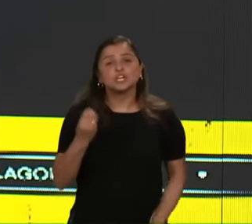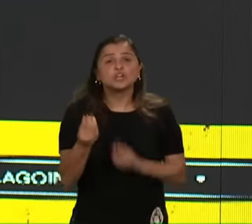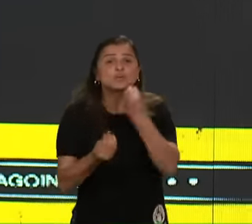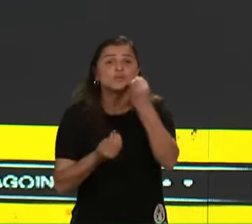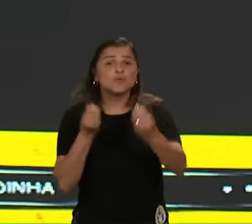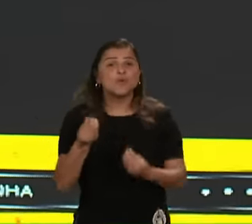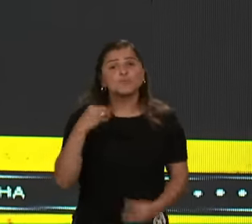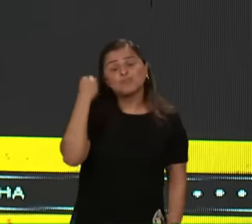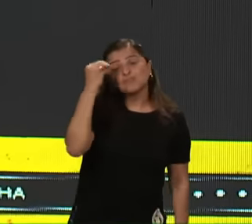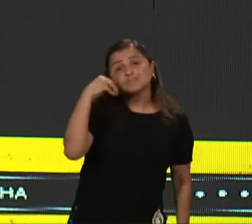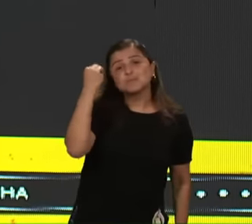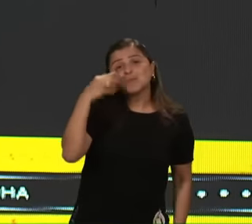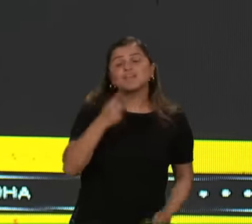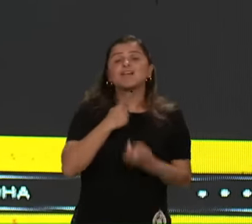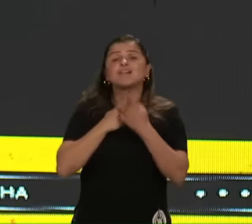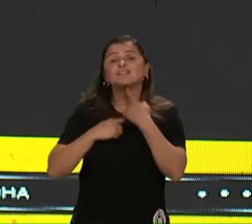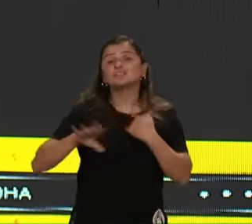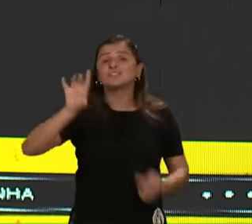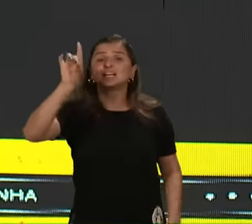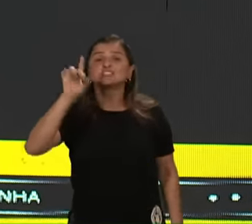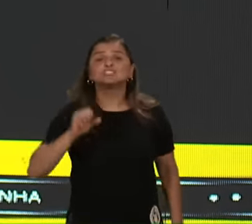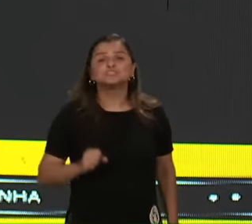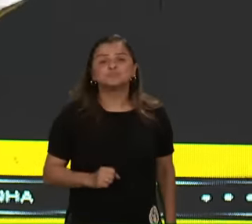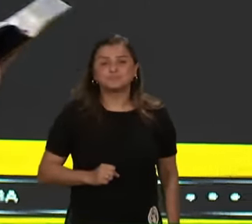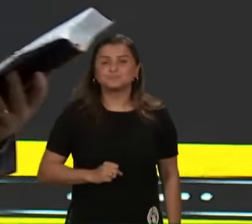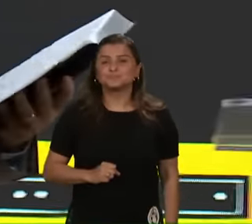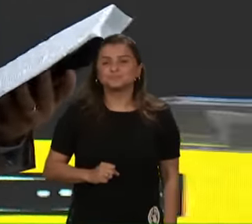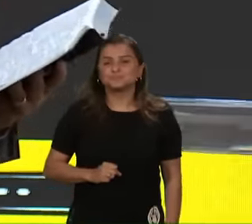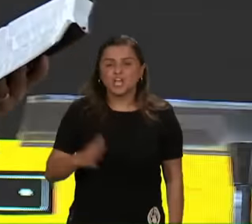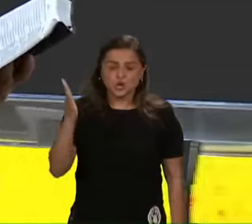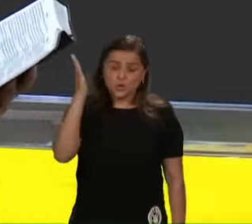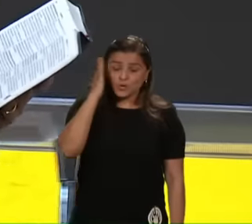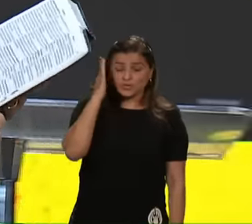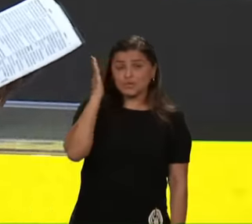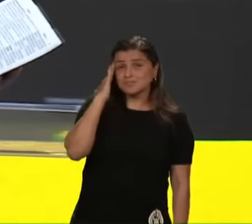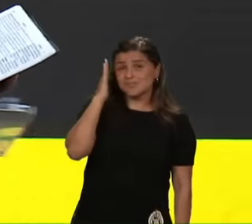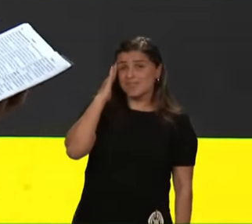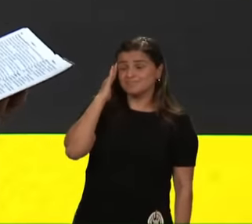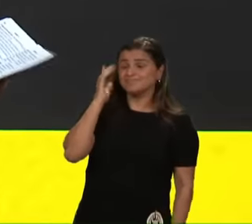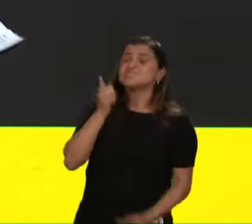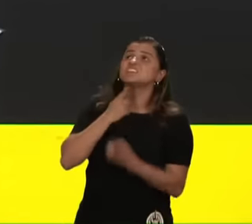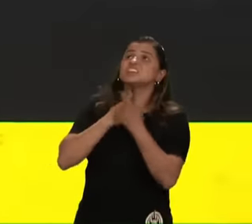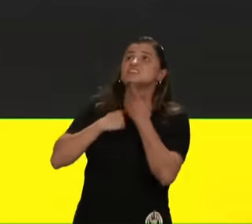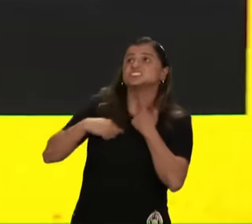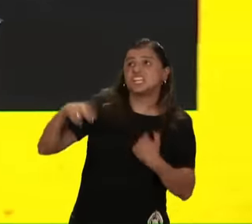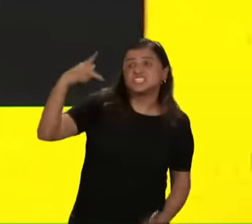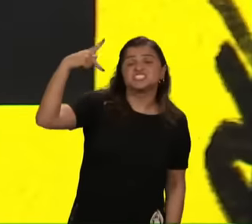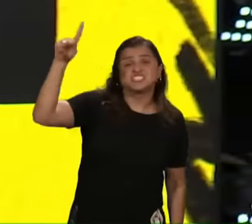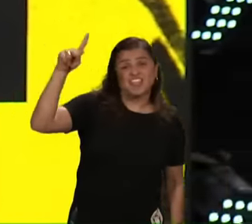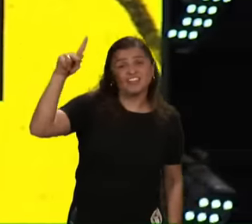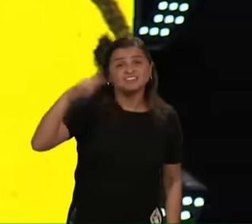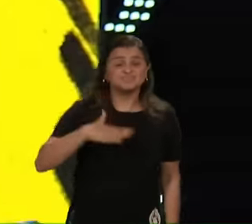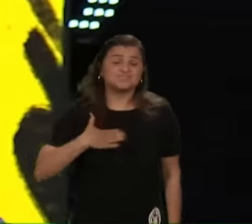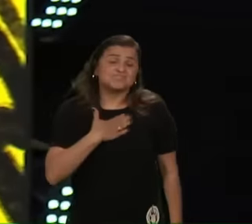agradável vontade do Senhor? Quando eu reconheço que a vontade dele é agradável.